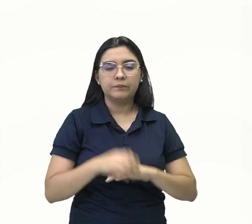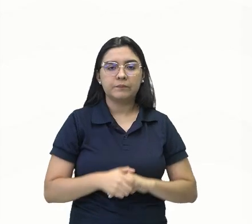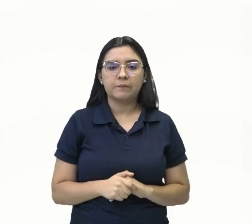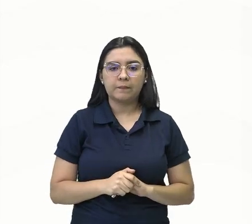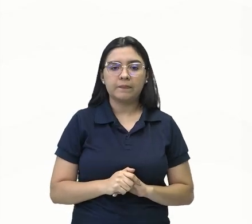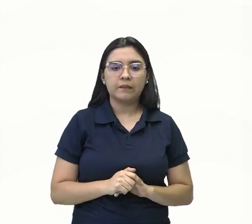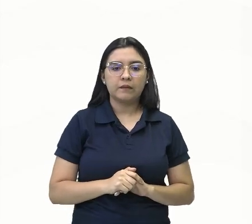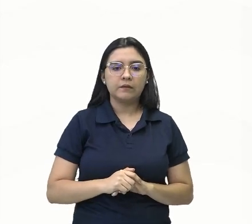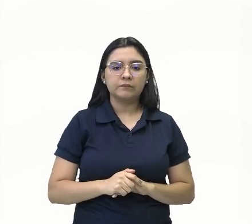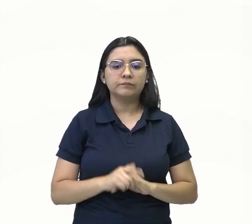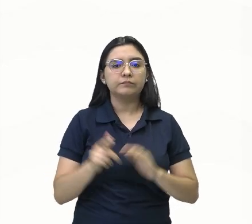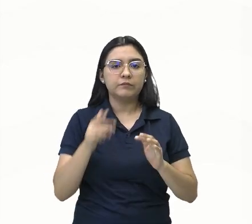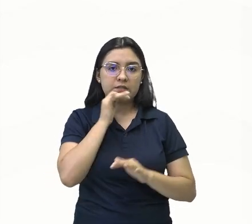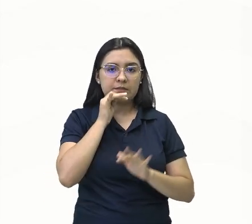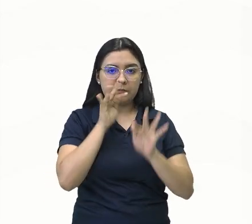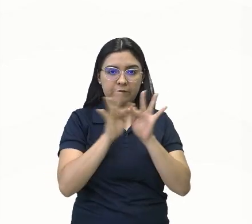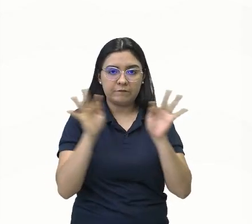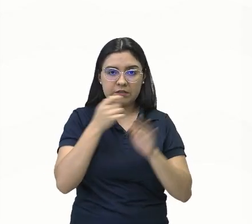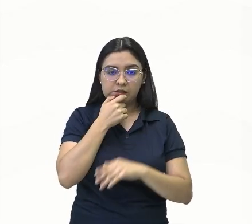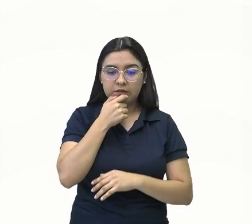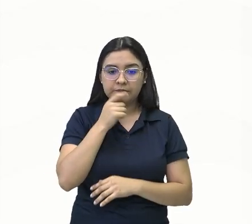aqui, knocking at the door.